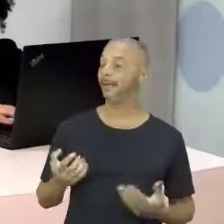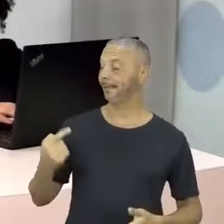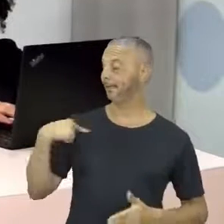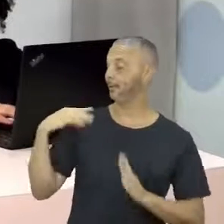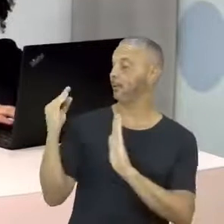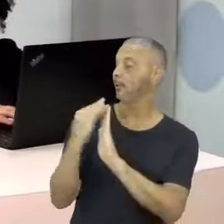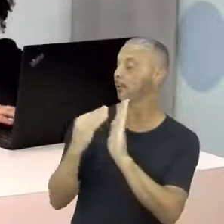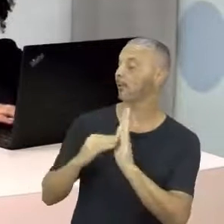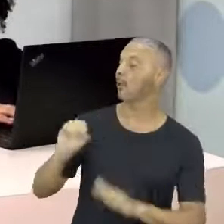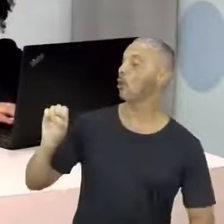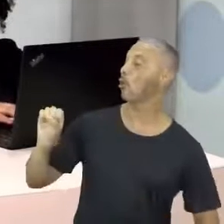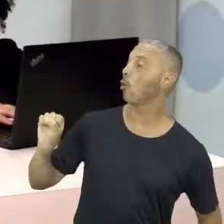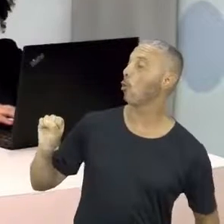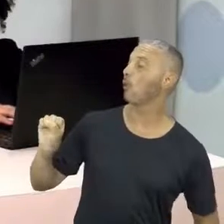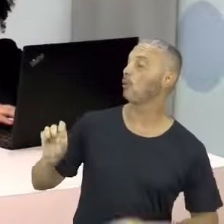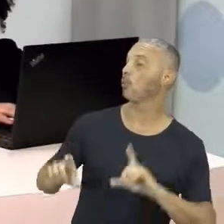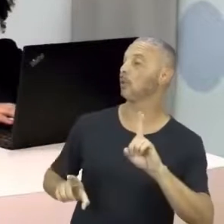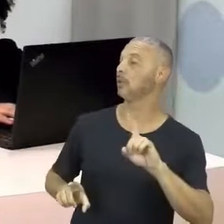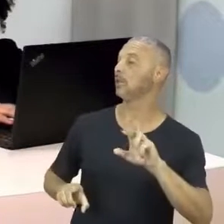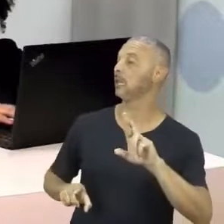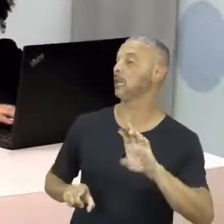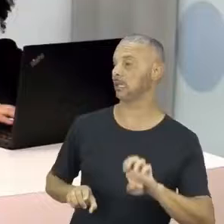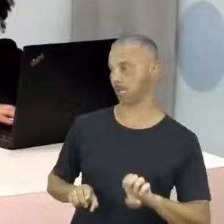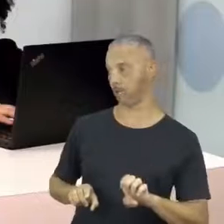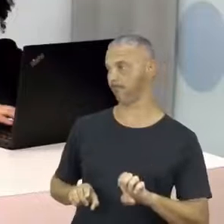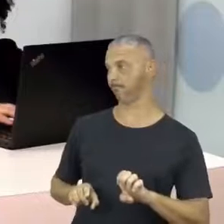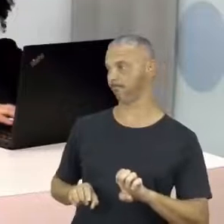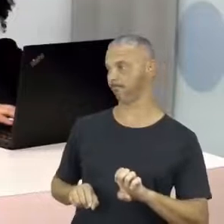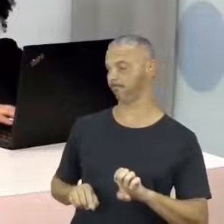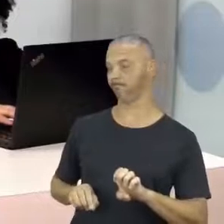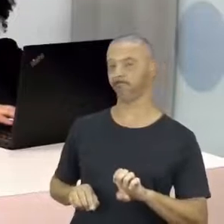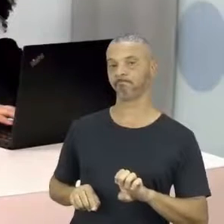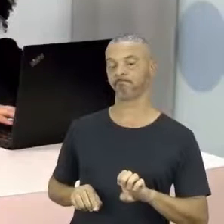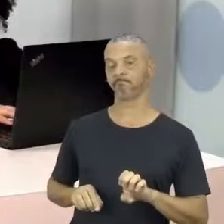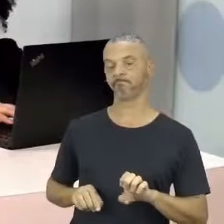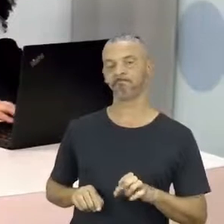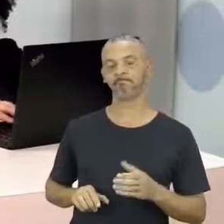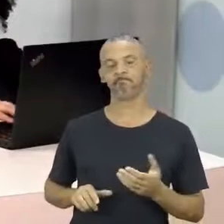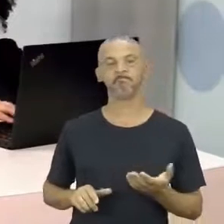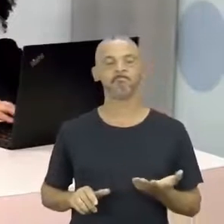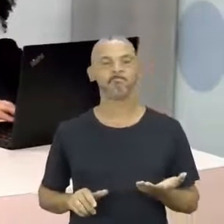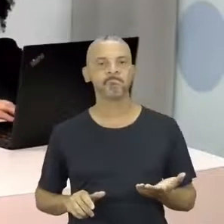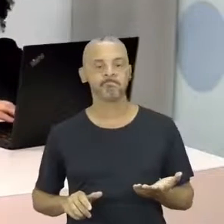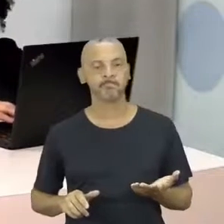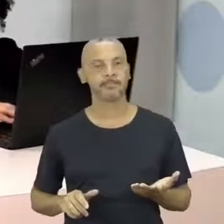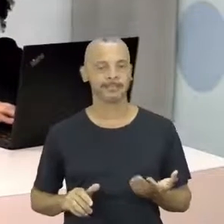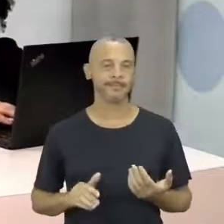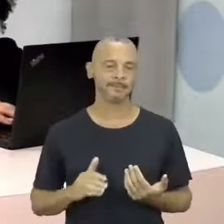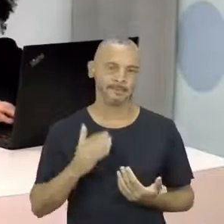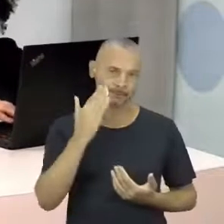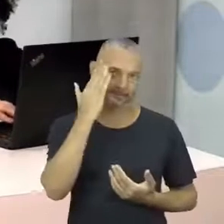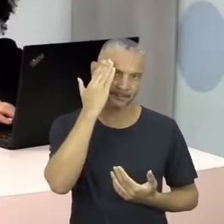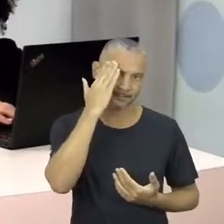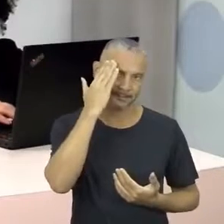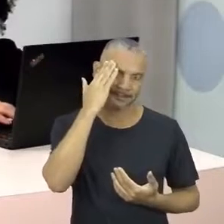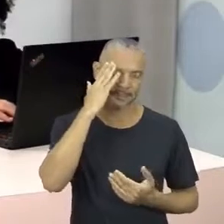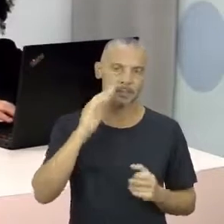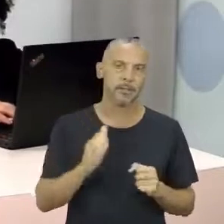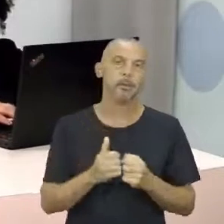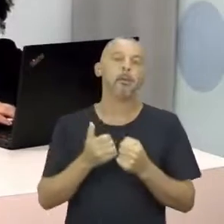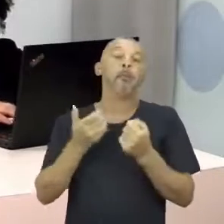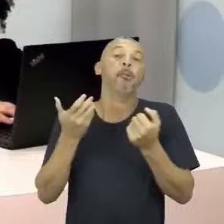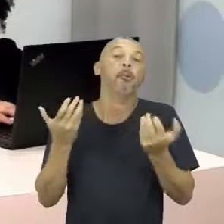8 diretorias, porque no cargo, eu até entendo, qual dessas